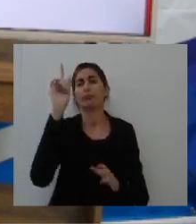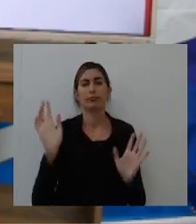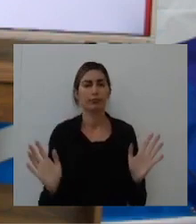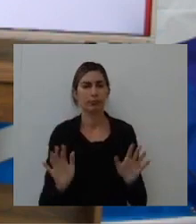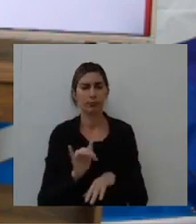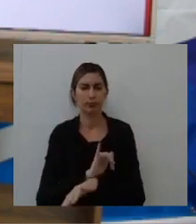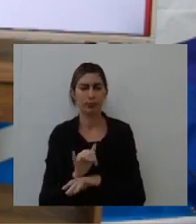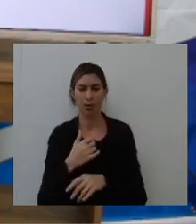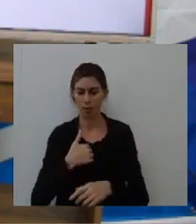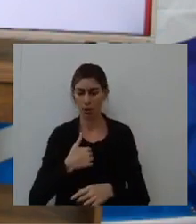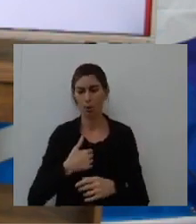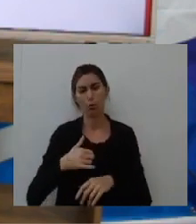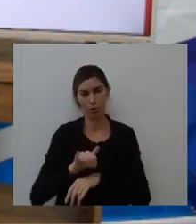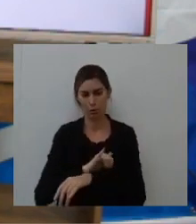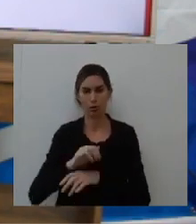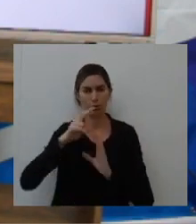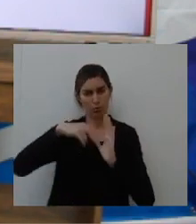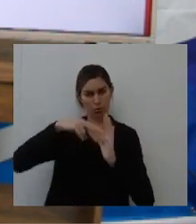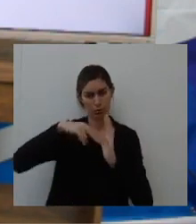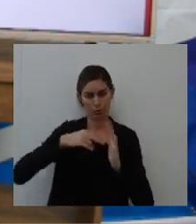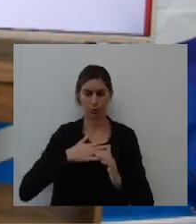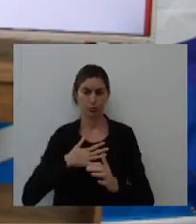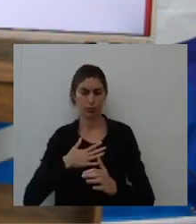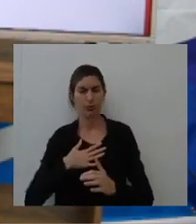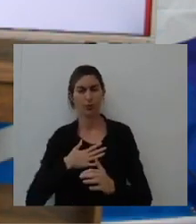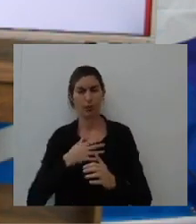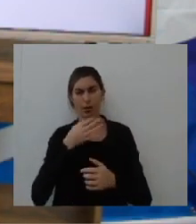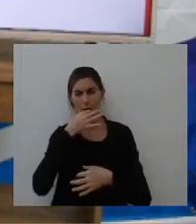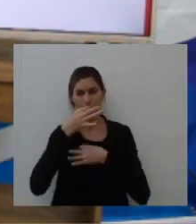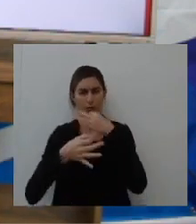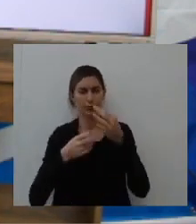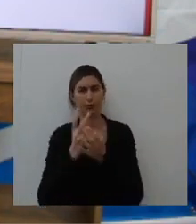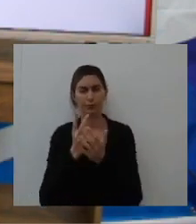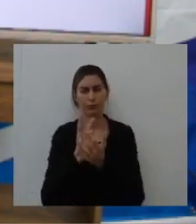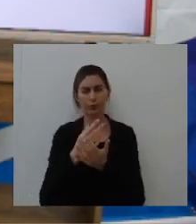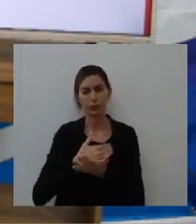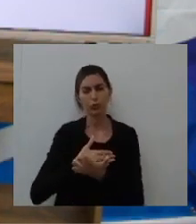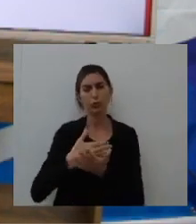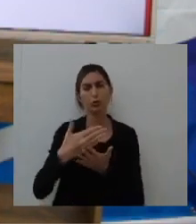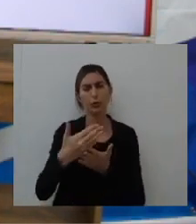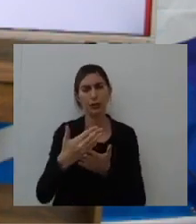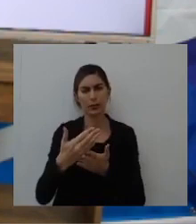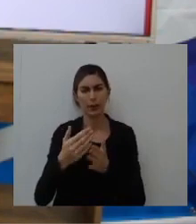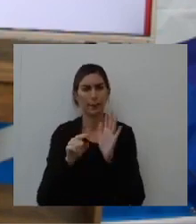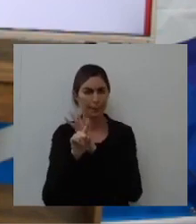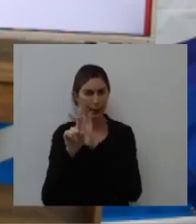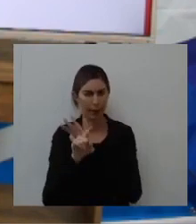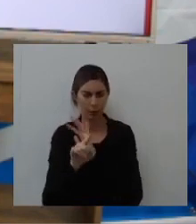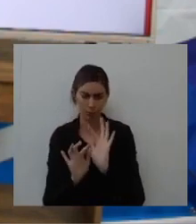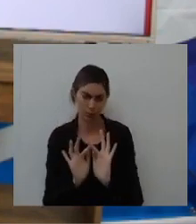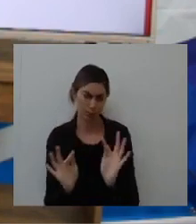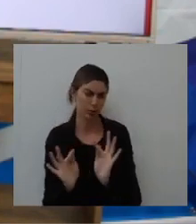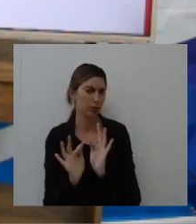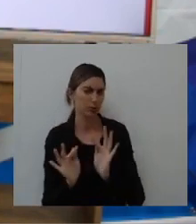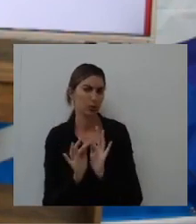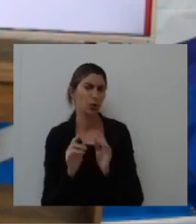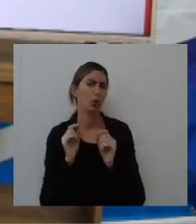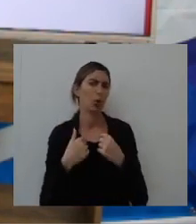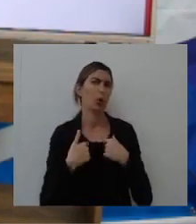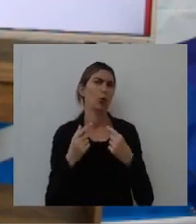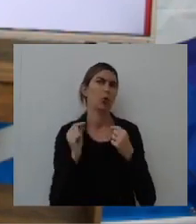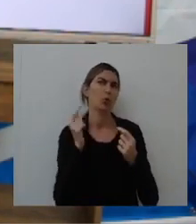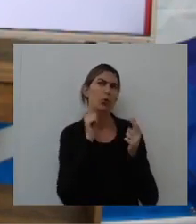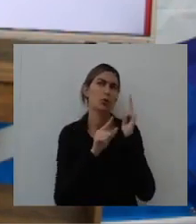exemplo, eu como estratégia de leitura indico sempre a gente começar por essas perguntinhas básicas. O que é que eu